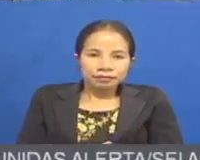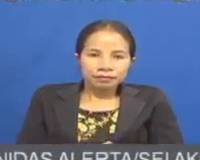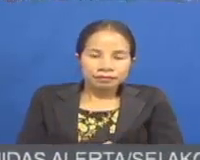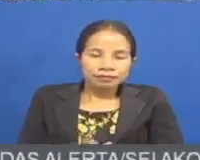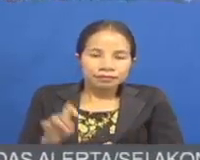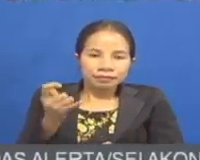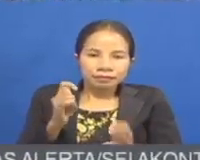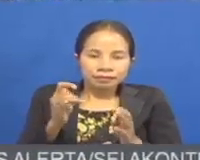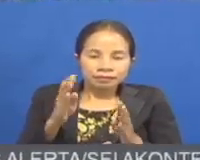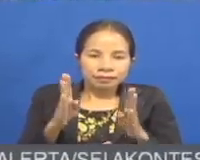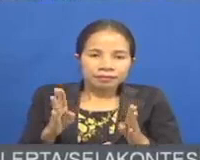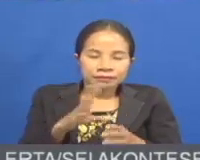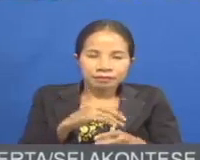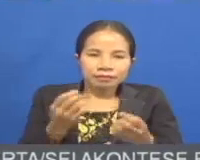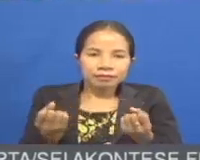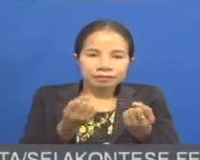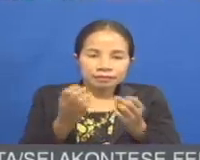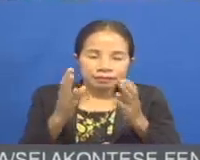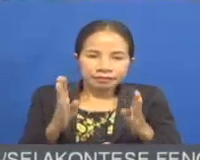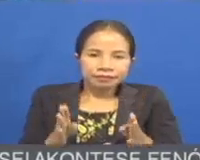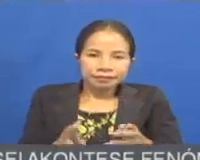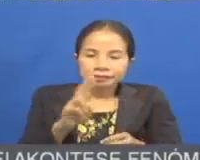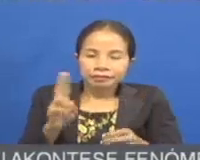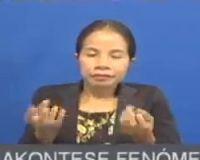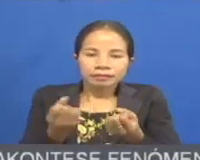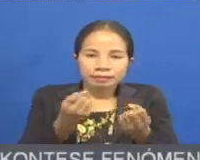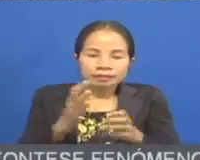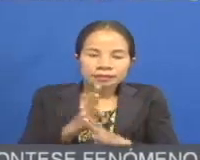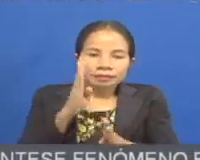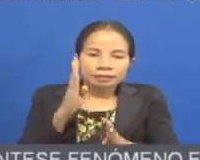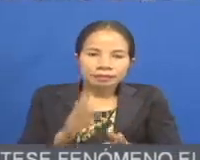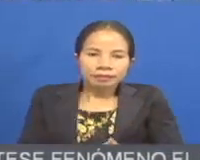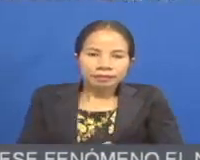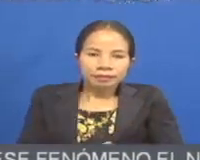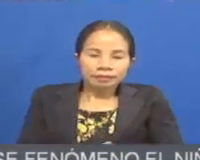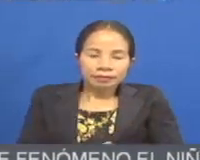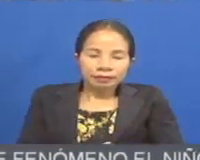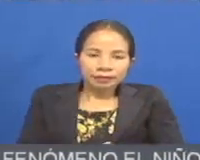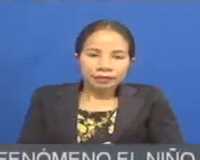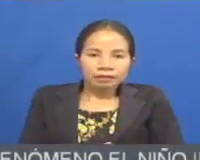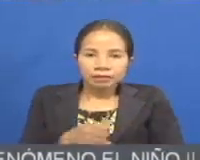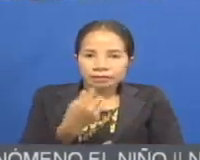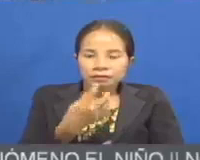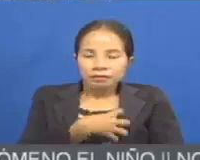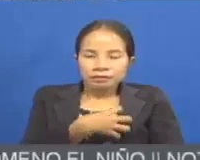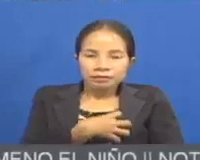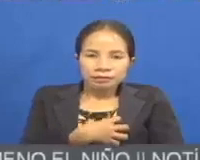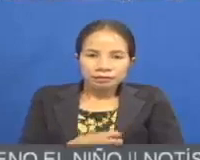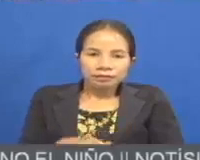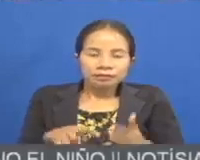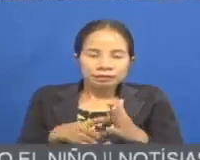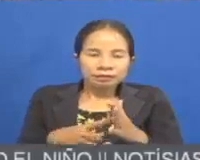taxista sira nomos motorista sira maku lori careta mi colet. E a parte selo, Polícia Trânsito Monsa